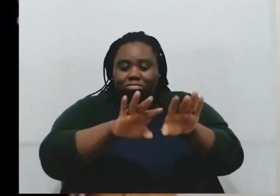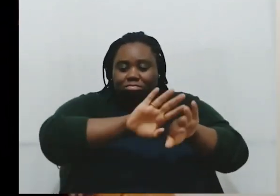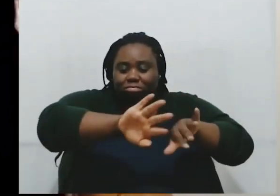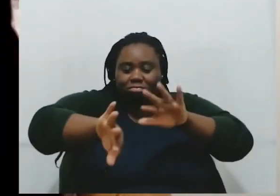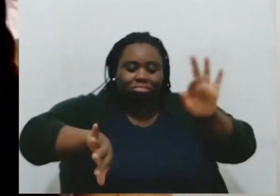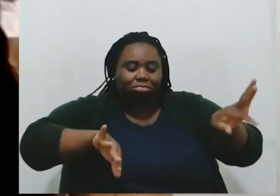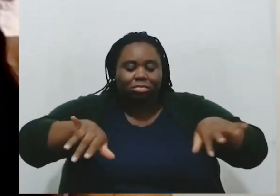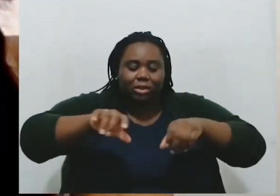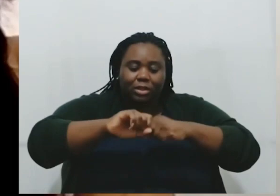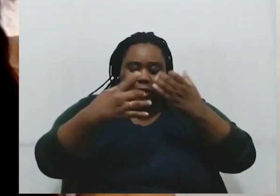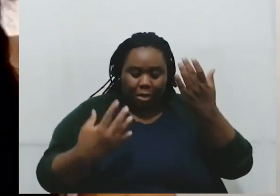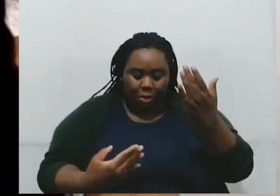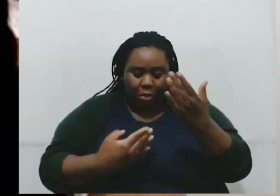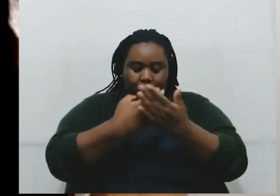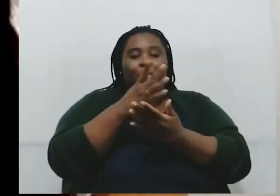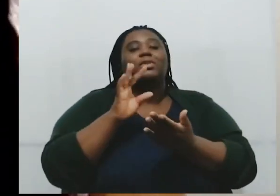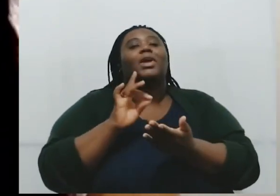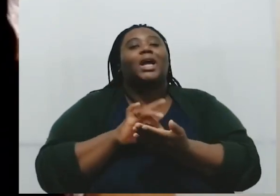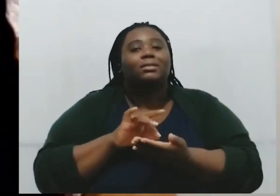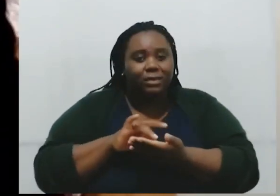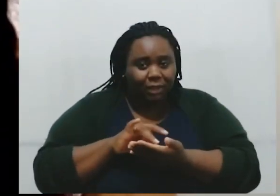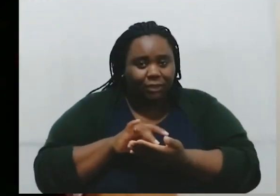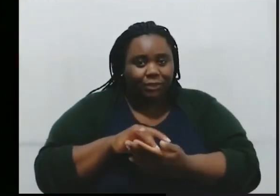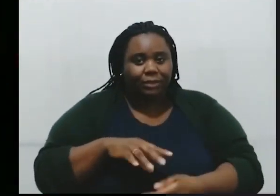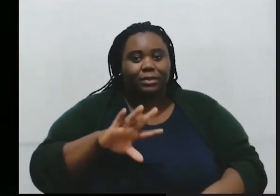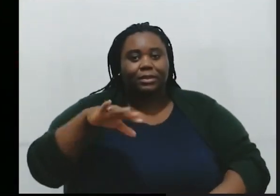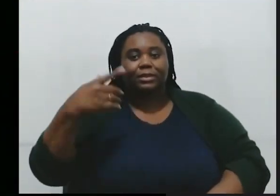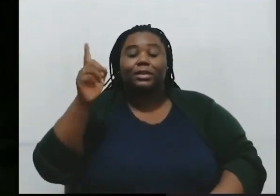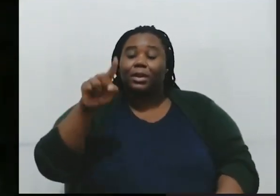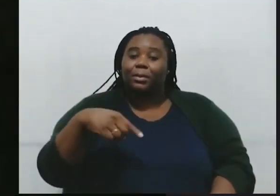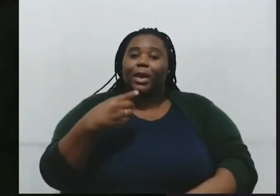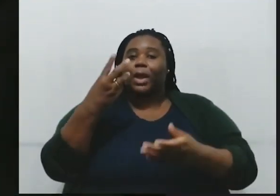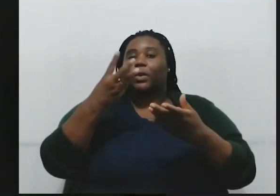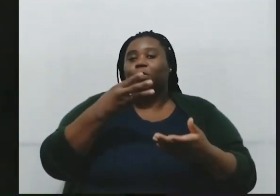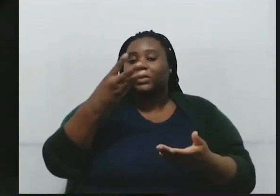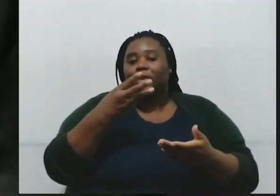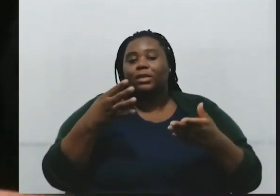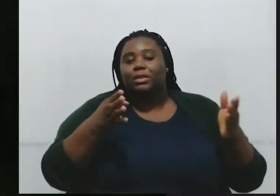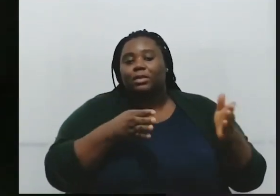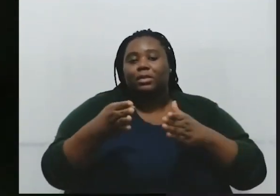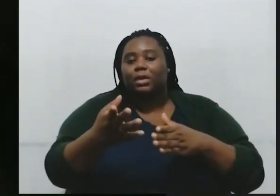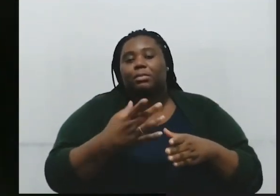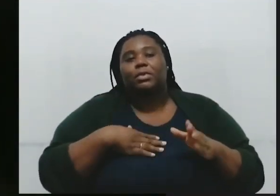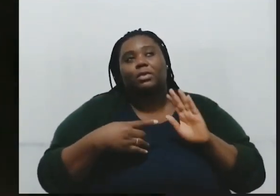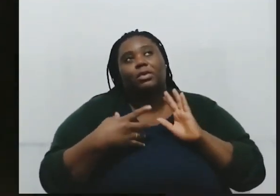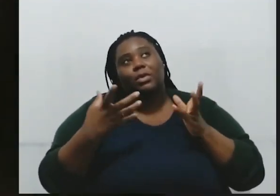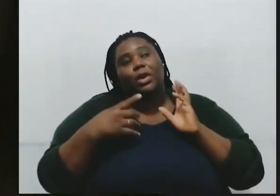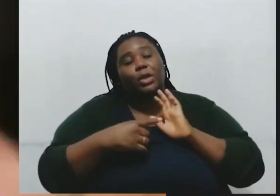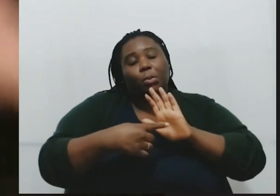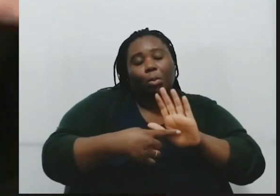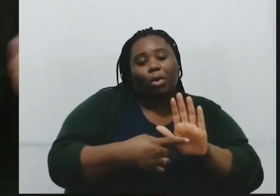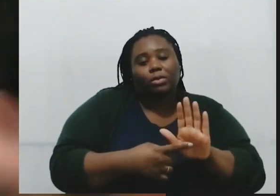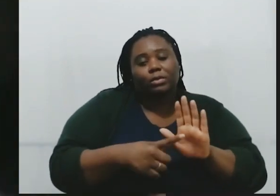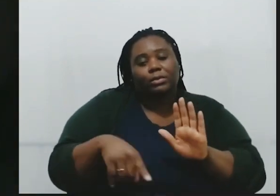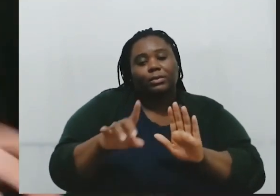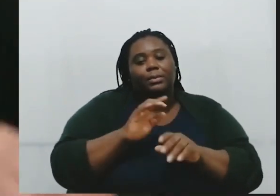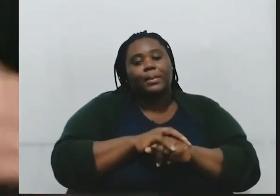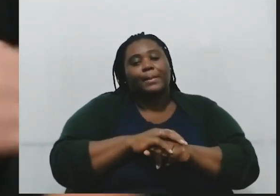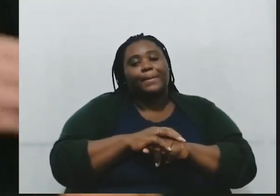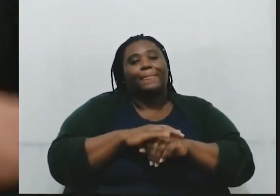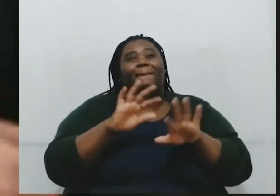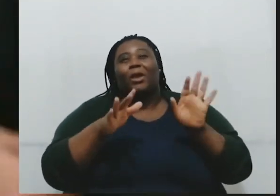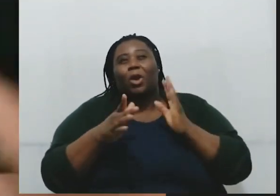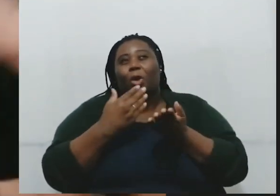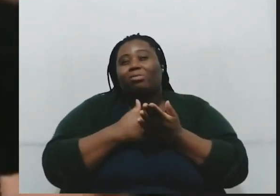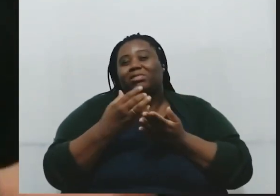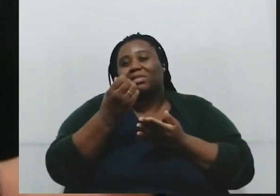muito nos últimos, 6, 7 anos. É legal, assim, porque quando a gente, né, Raquel, juntou esse grupo de mulheres,